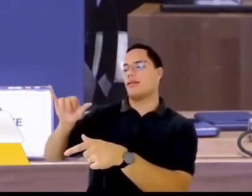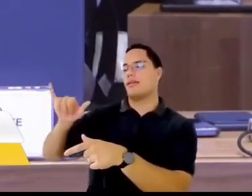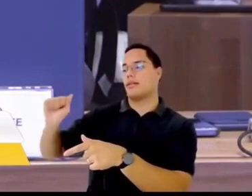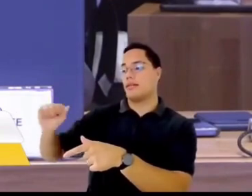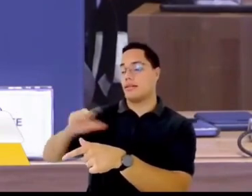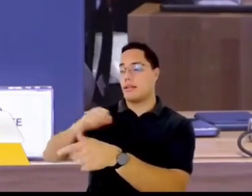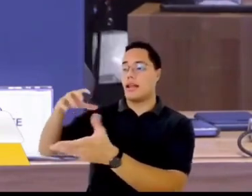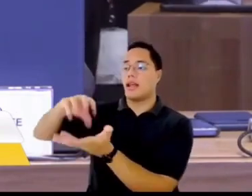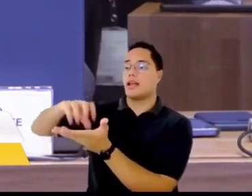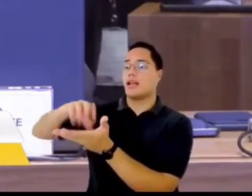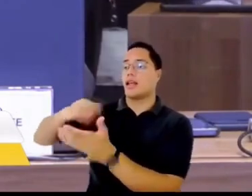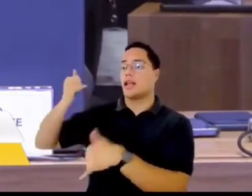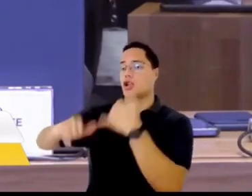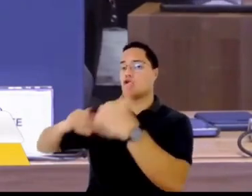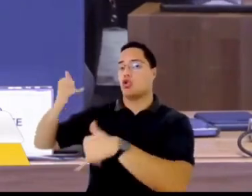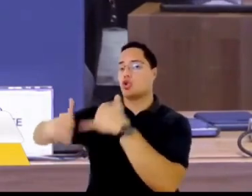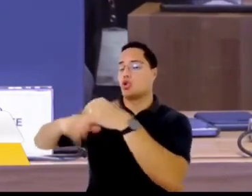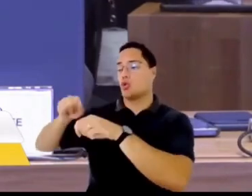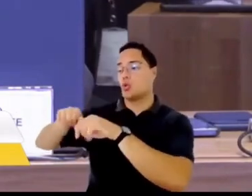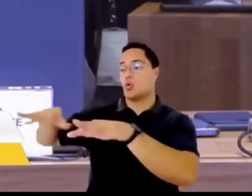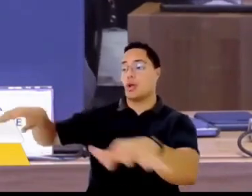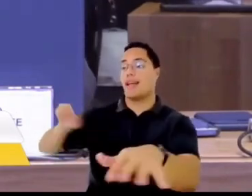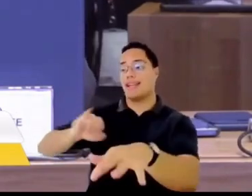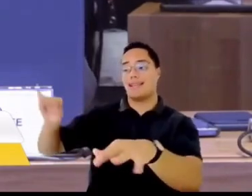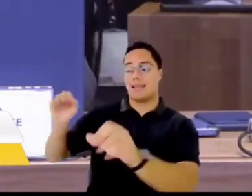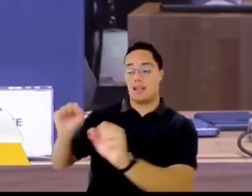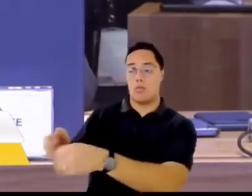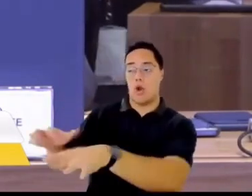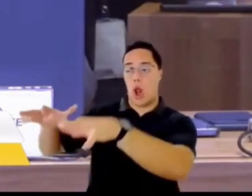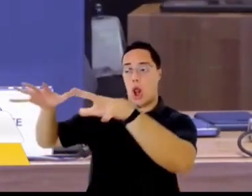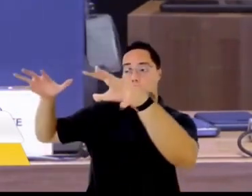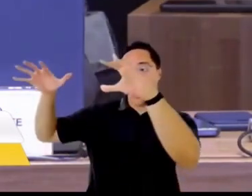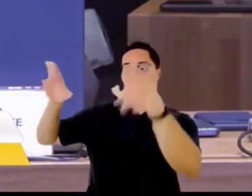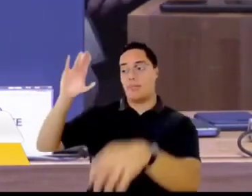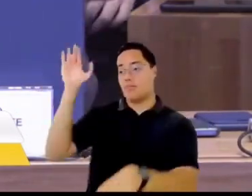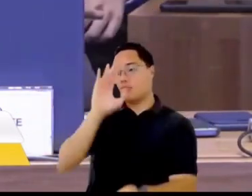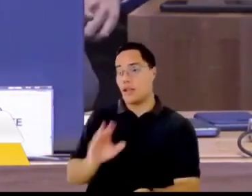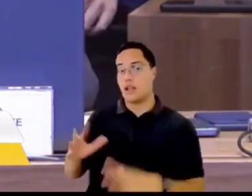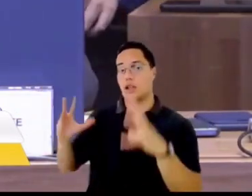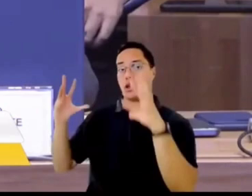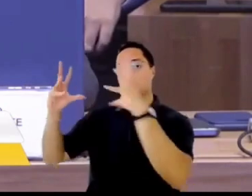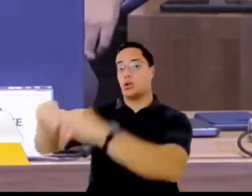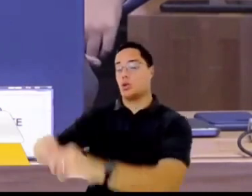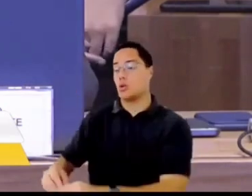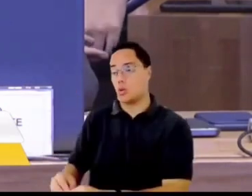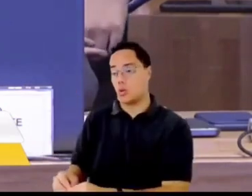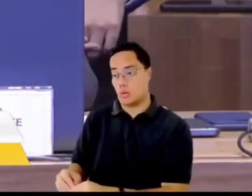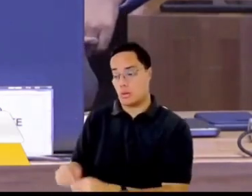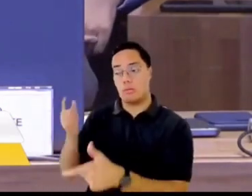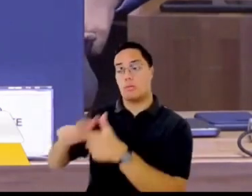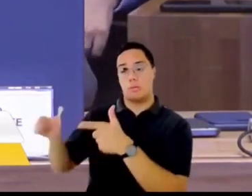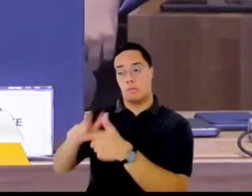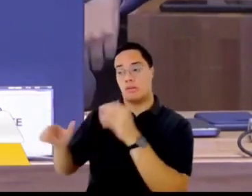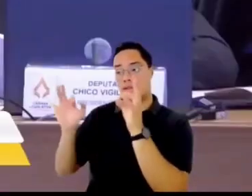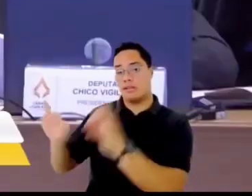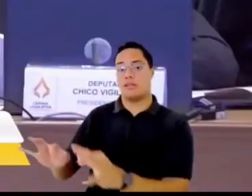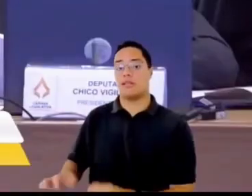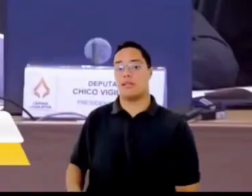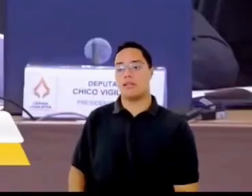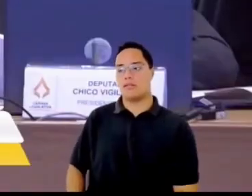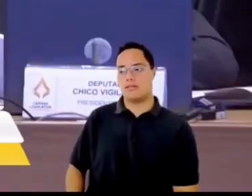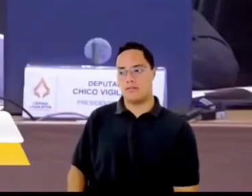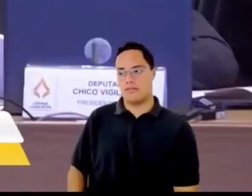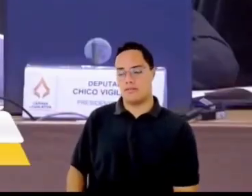de energia, que se implode aquilo ali. Era o caos no Brasil inteiro, porque em série ia caindo a alimentação da energia.